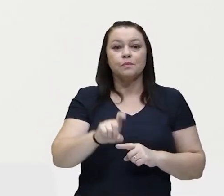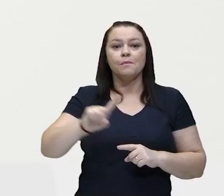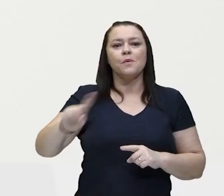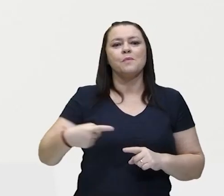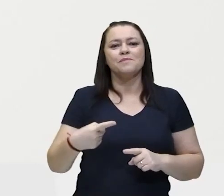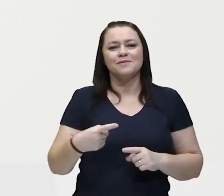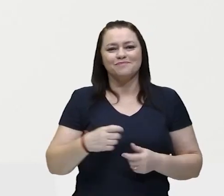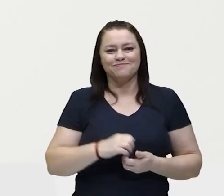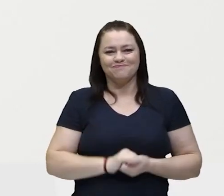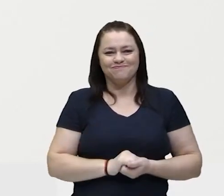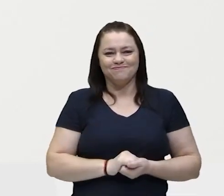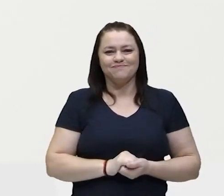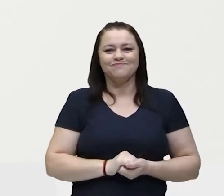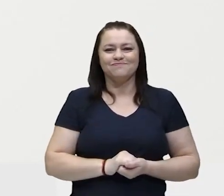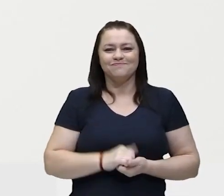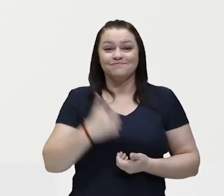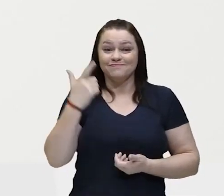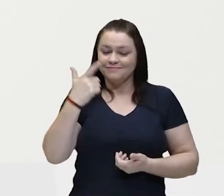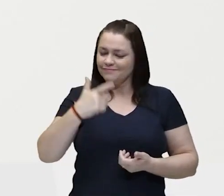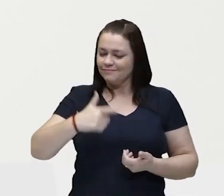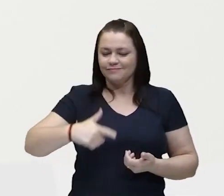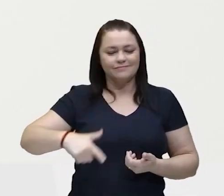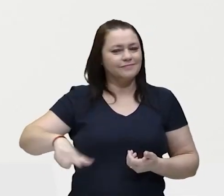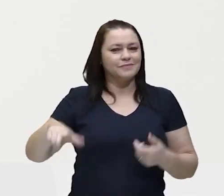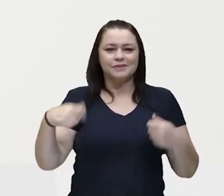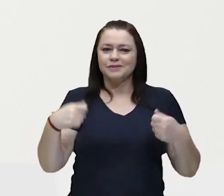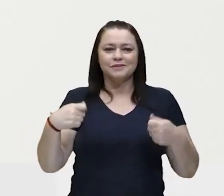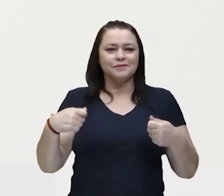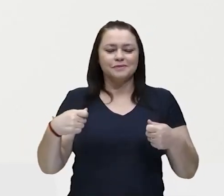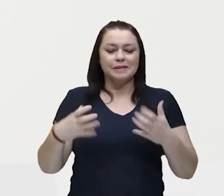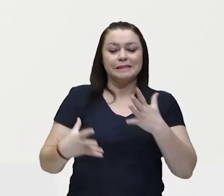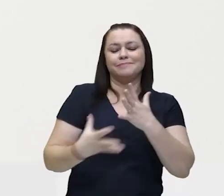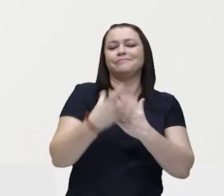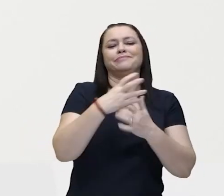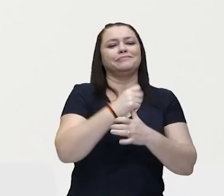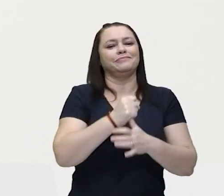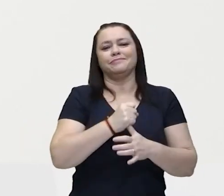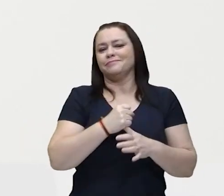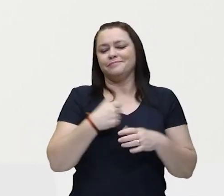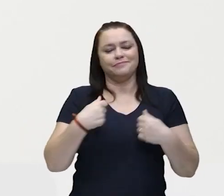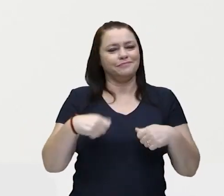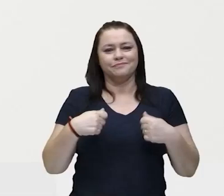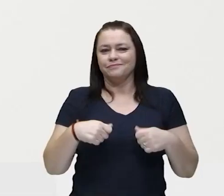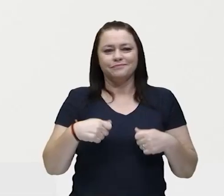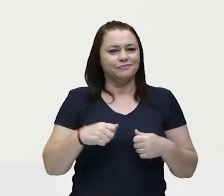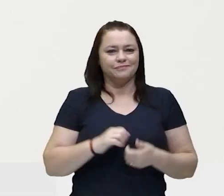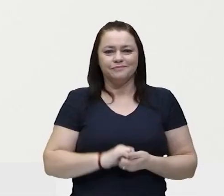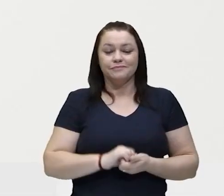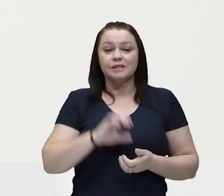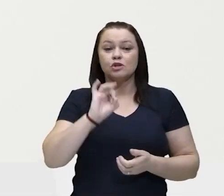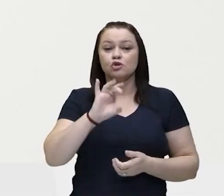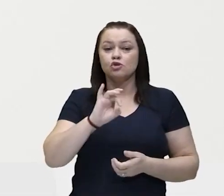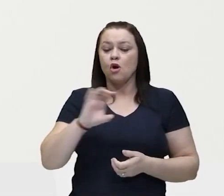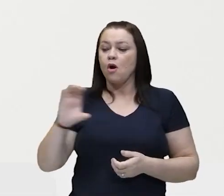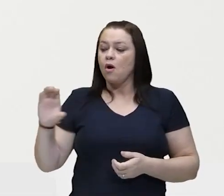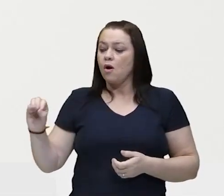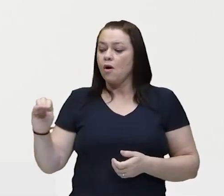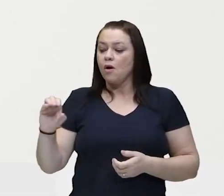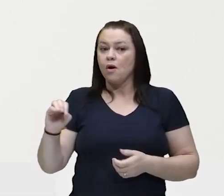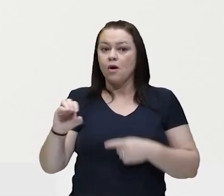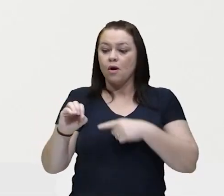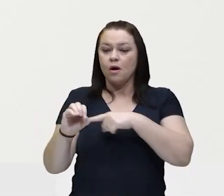1000. Novamente, não precisamos de fazer o quê? Conta. Basta pegar os 5 e eu vou fazer o